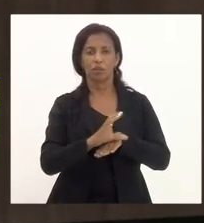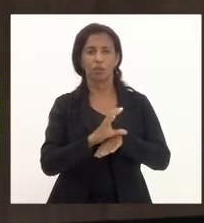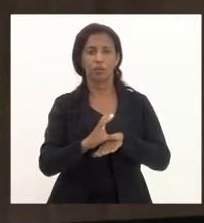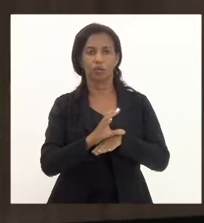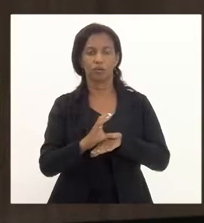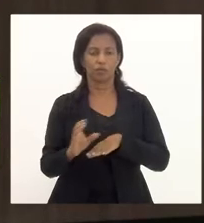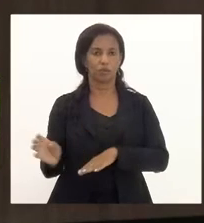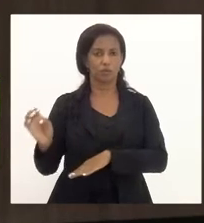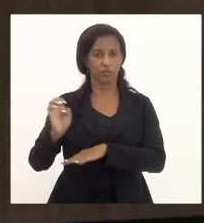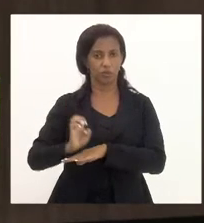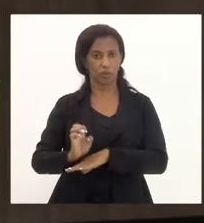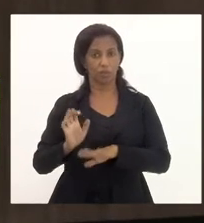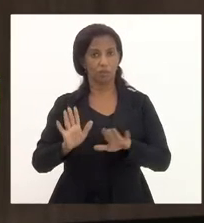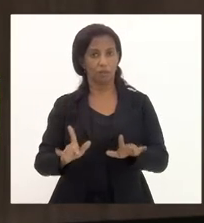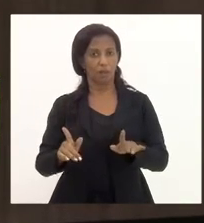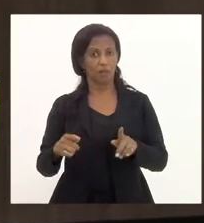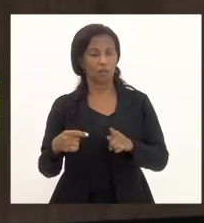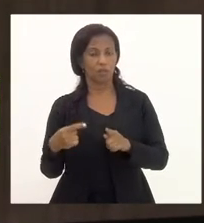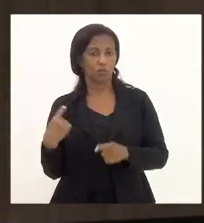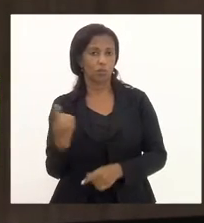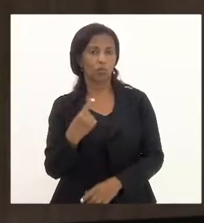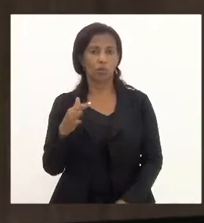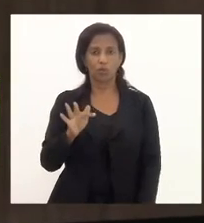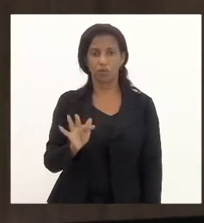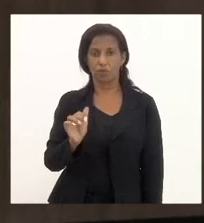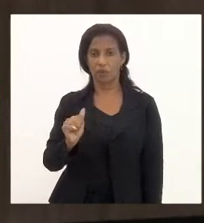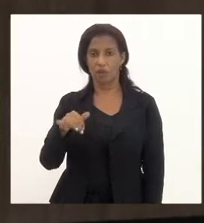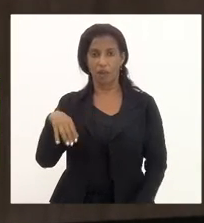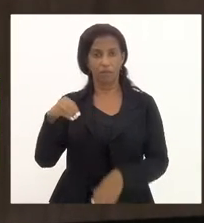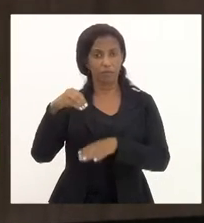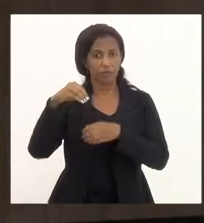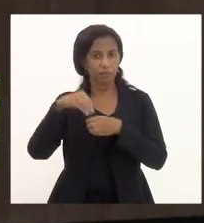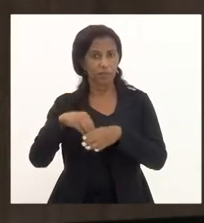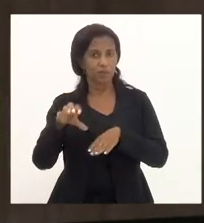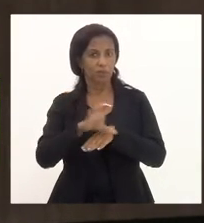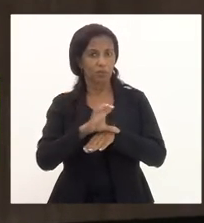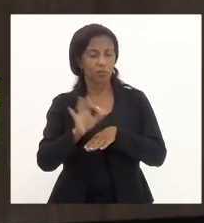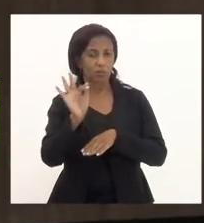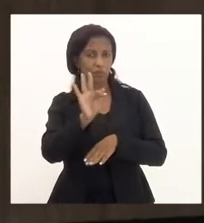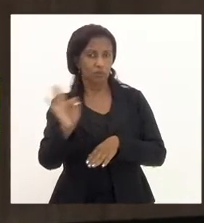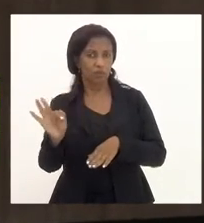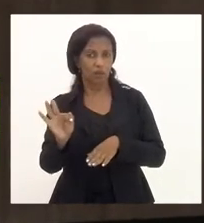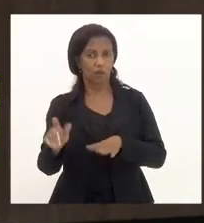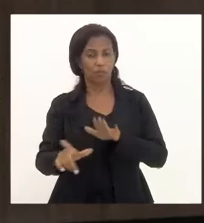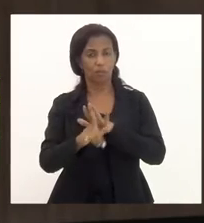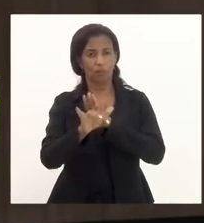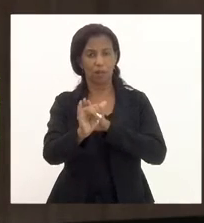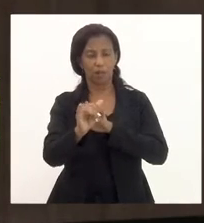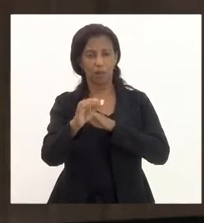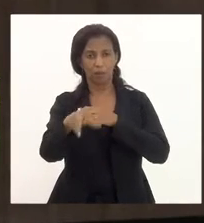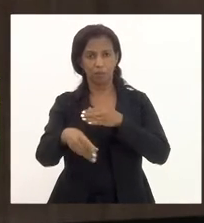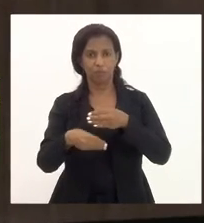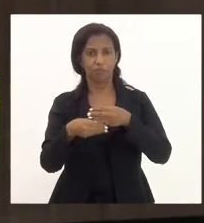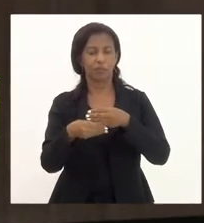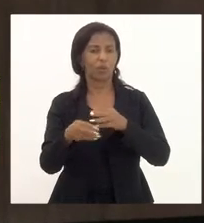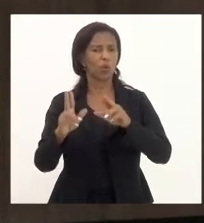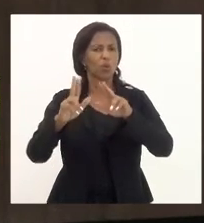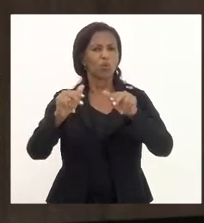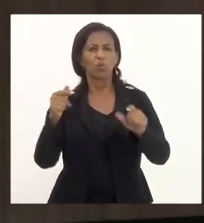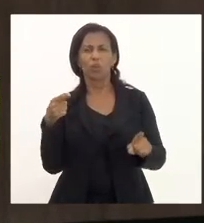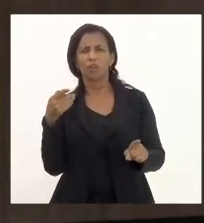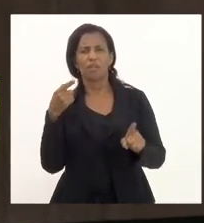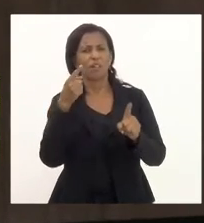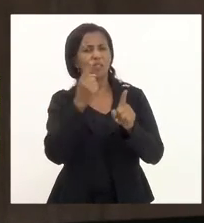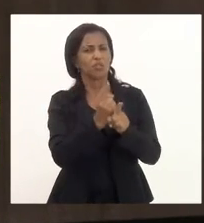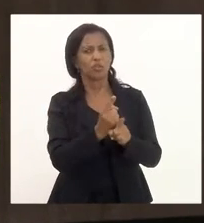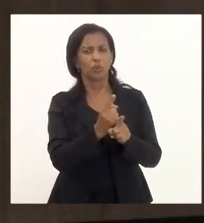do Estado porém o nosso faço ainda é previsto na Constituição Federal uma lei complementar jamais é iria